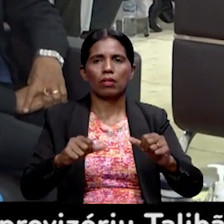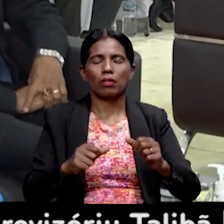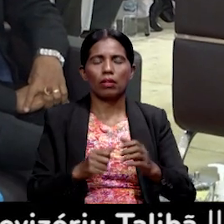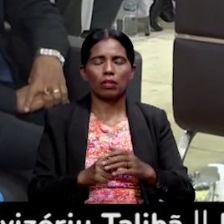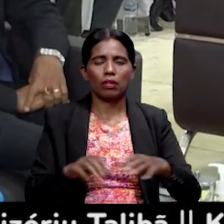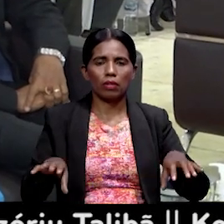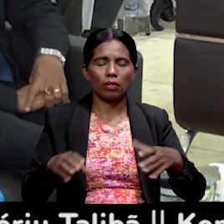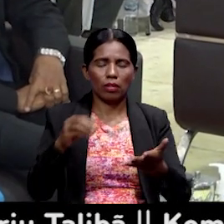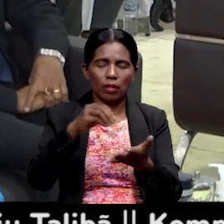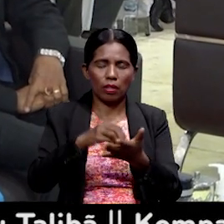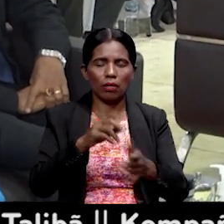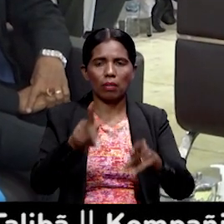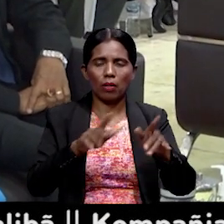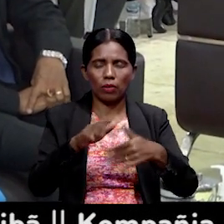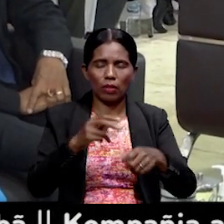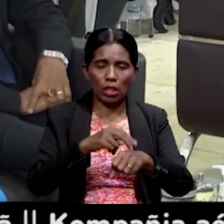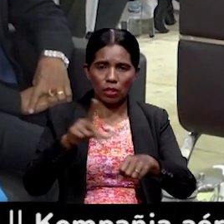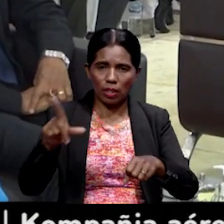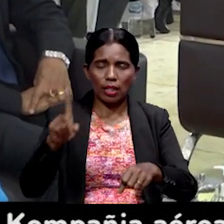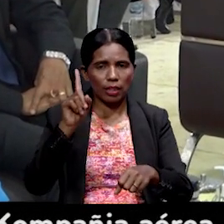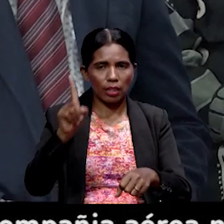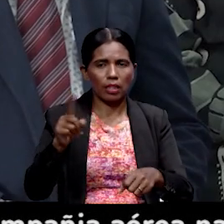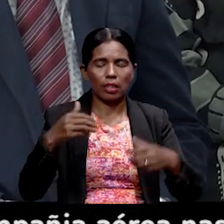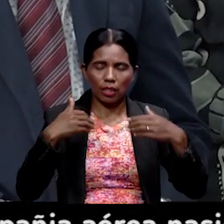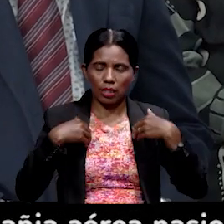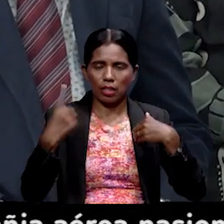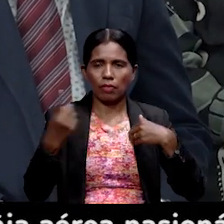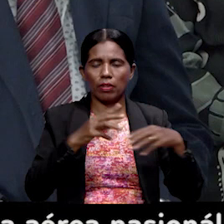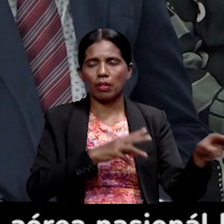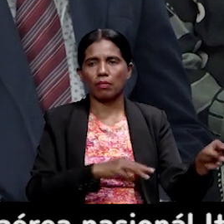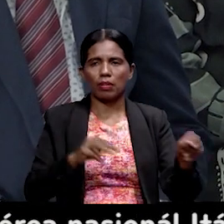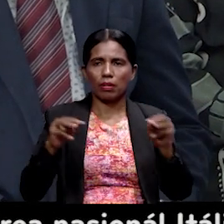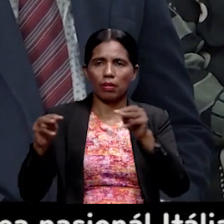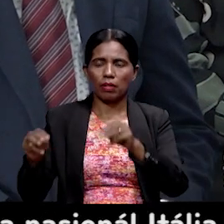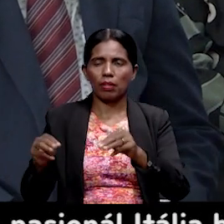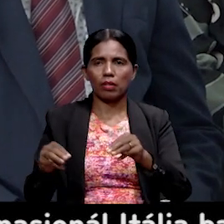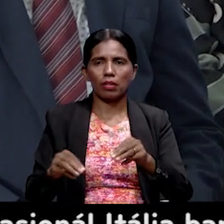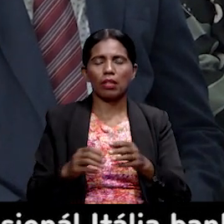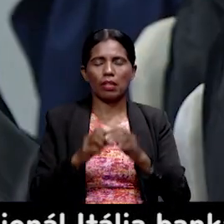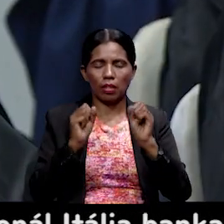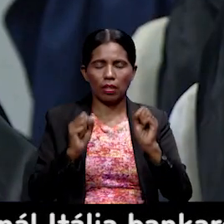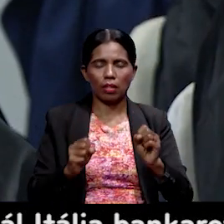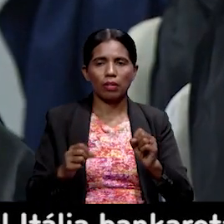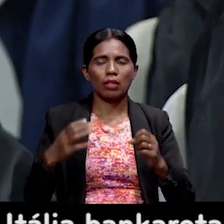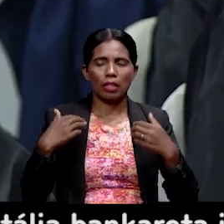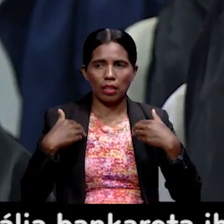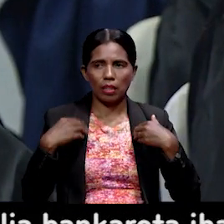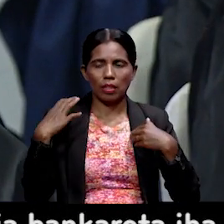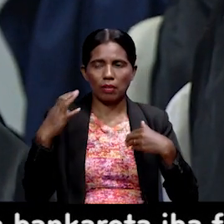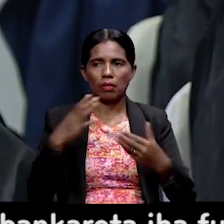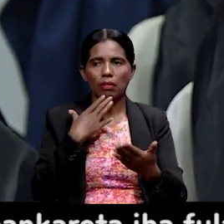no destaque e a sociedade nacional ida, nebe e anafati mudança interdependente no competitivo